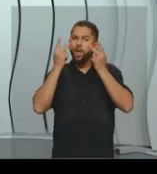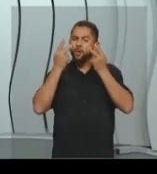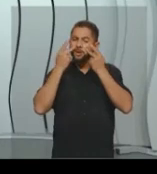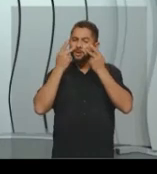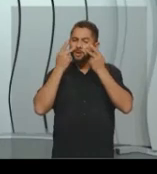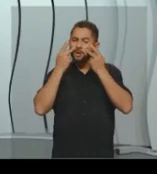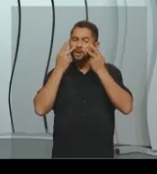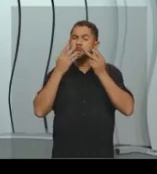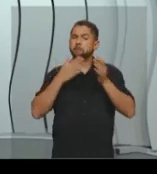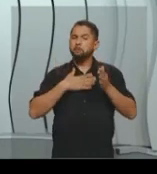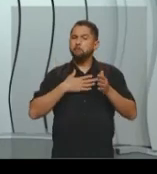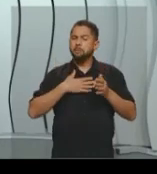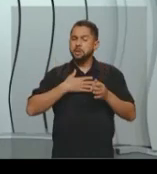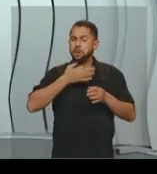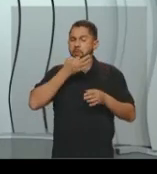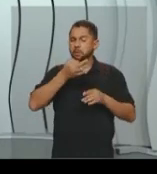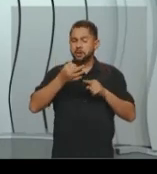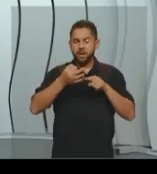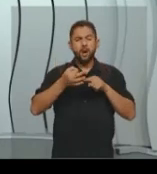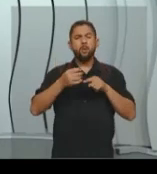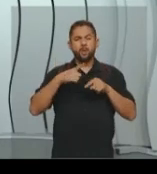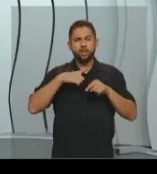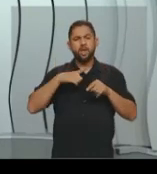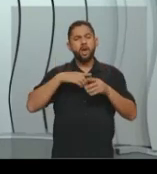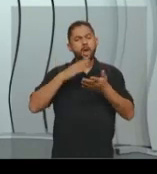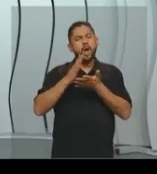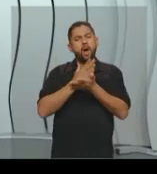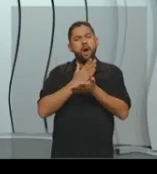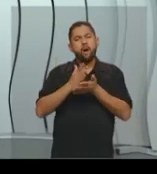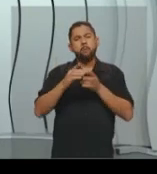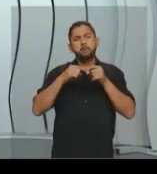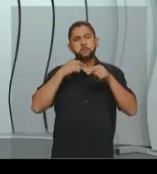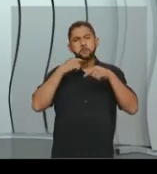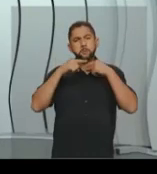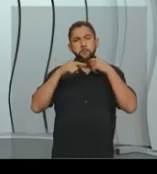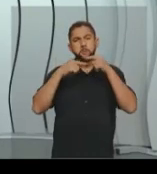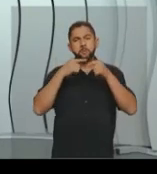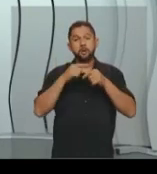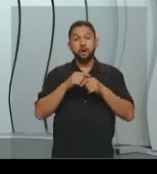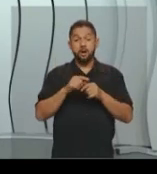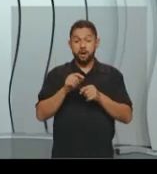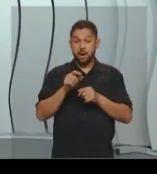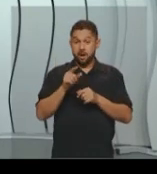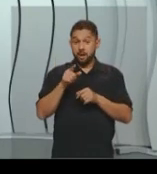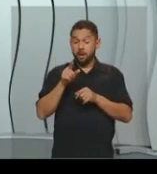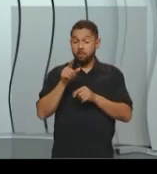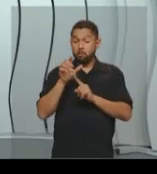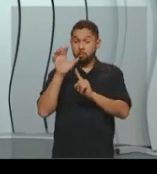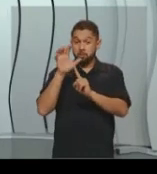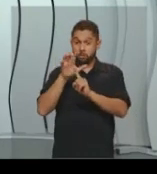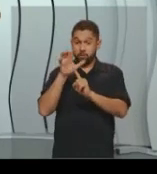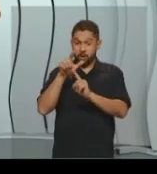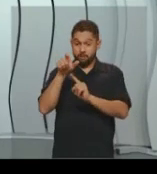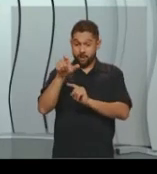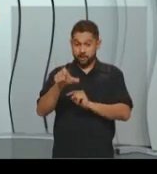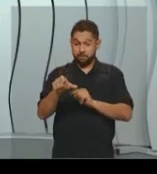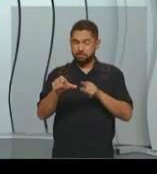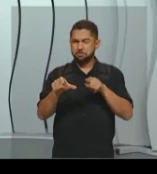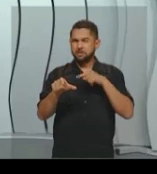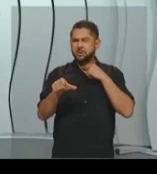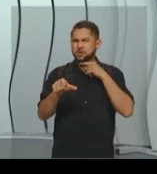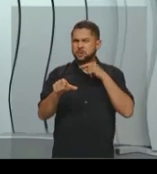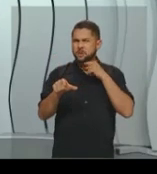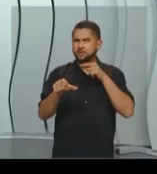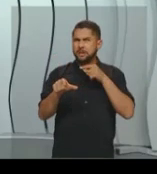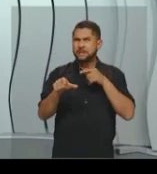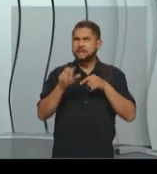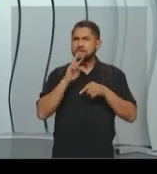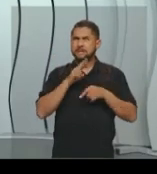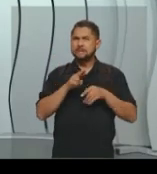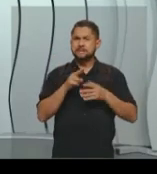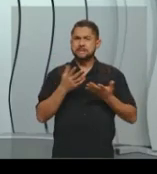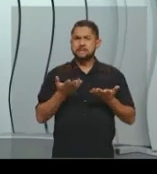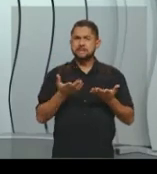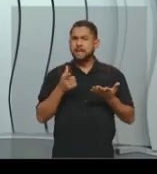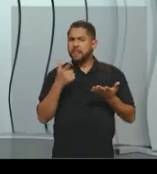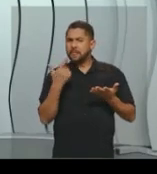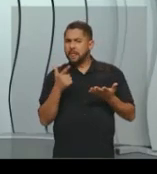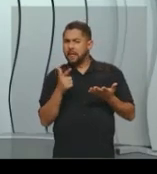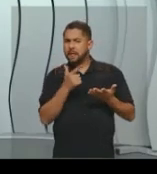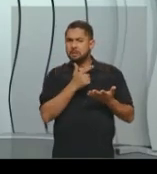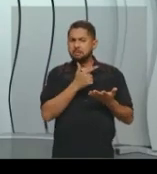pessoas, faziam elas entrar em contradição para que elas percebessem que tudo aquilo que elas aprenderam durante o tempo